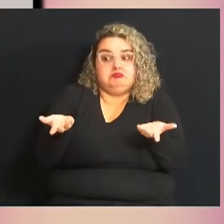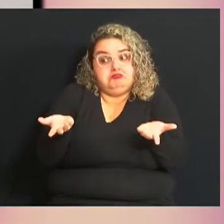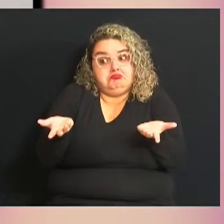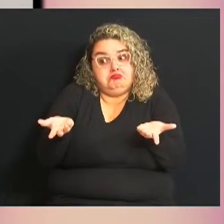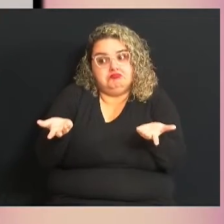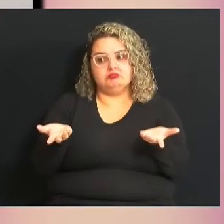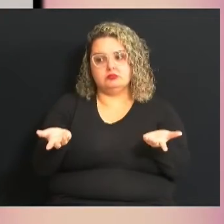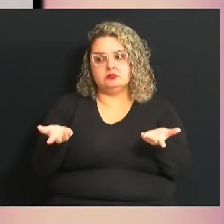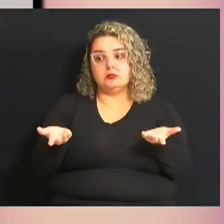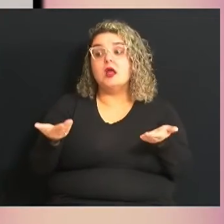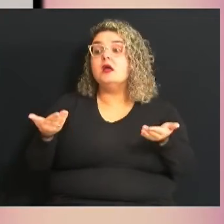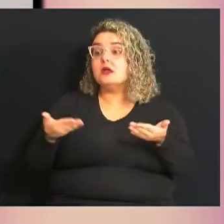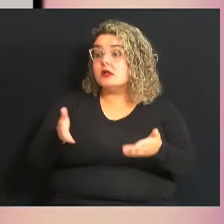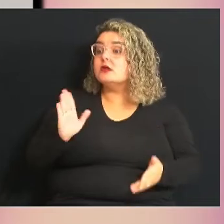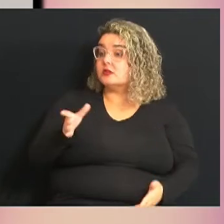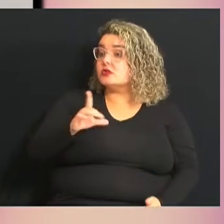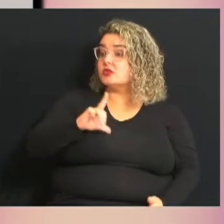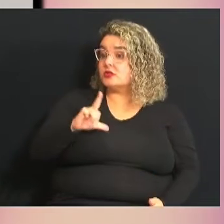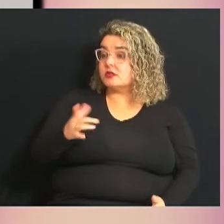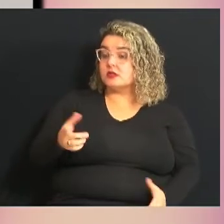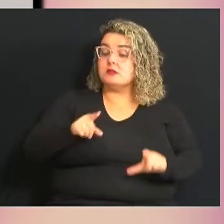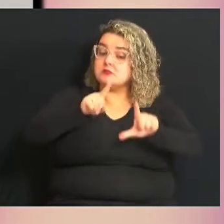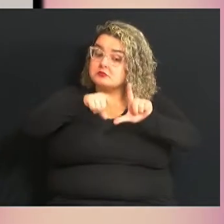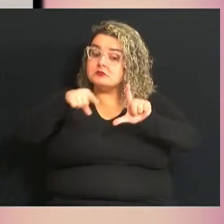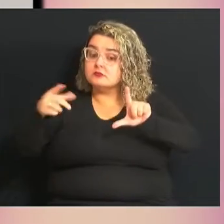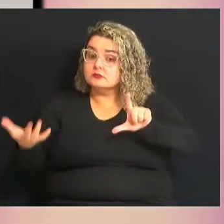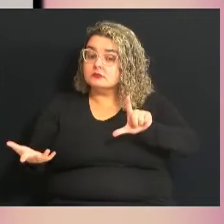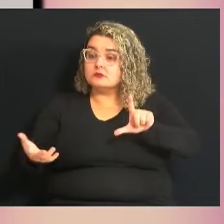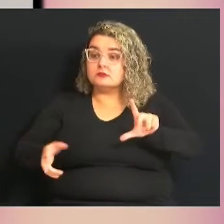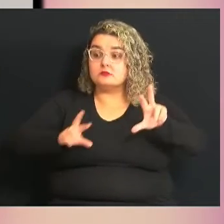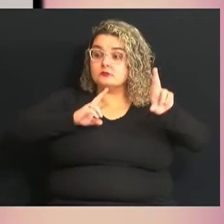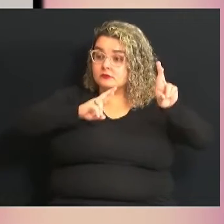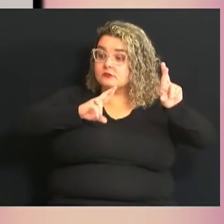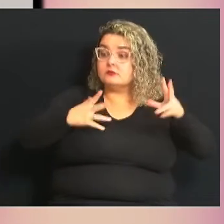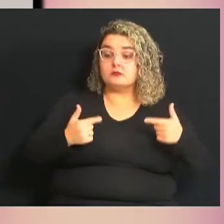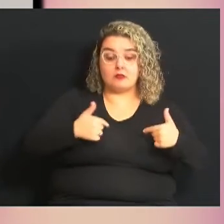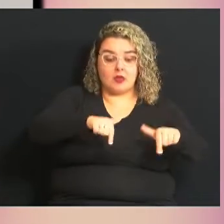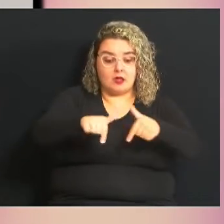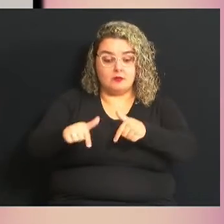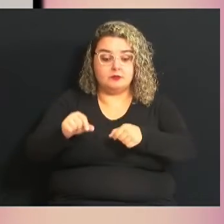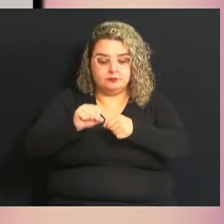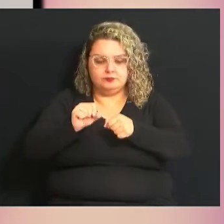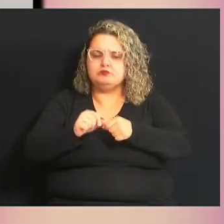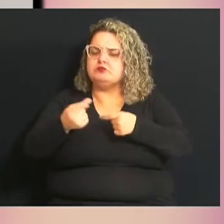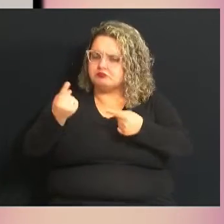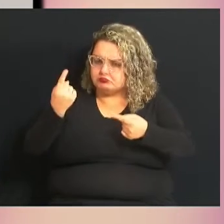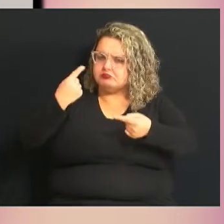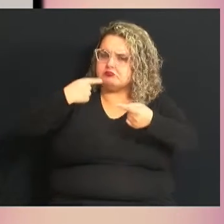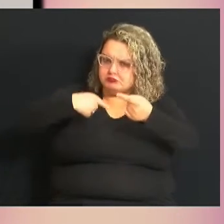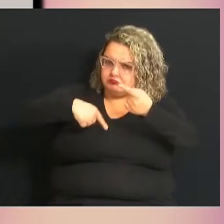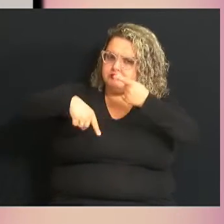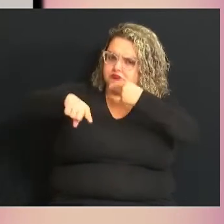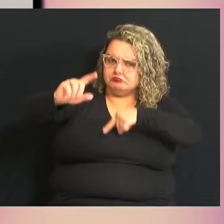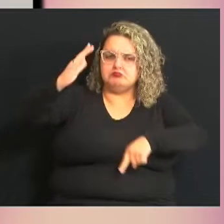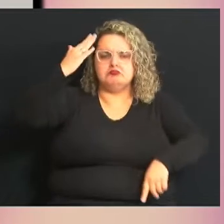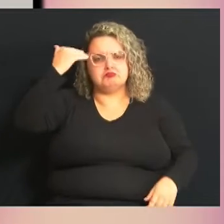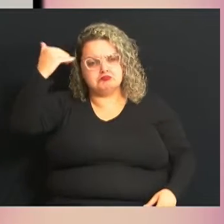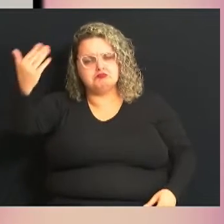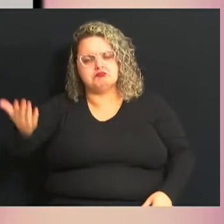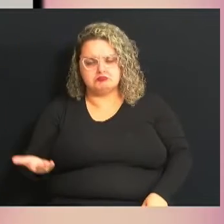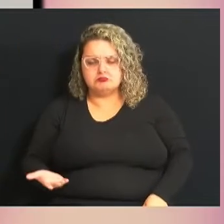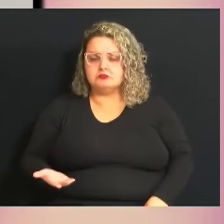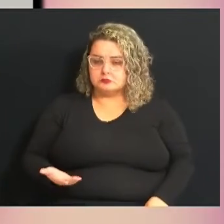agora nós já temos estatística, temos trabalhos feitos e com bastante sucesso, né, em todas